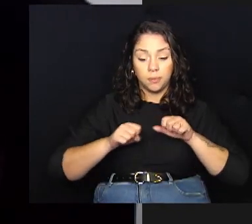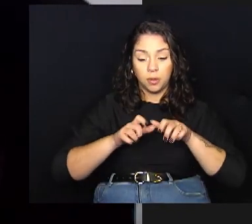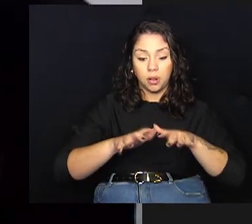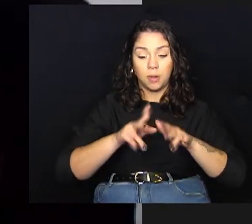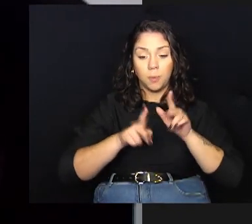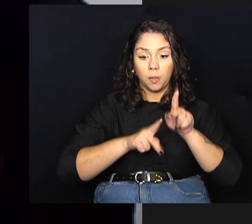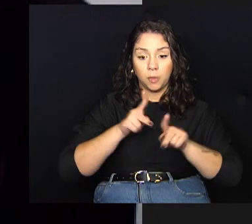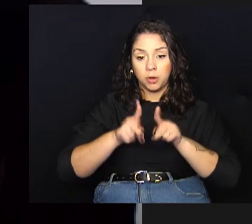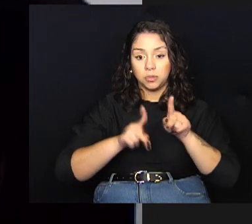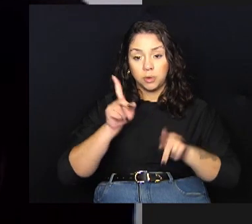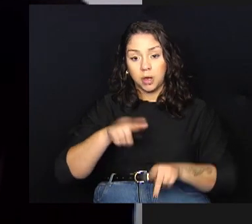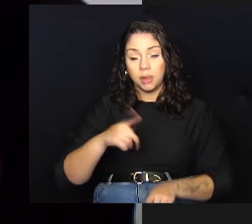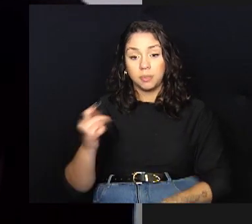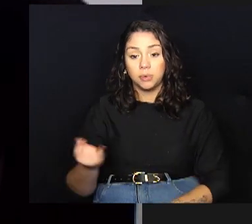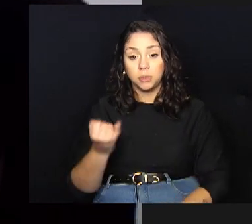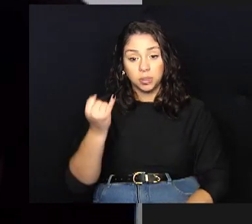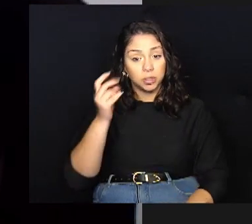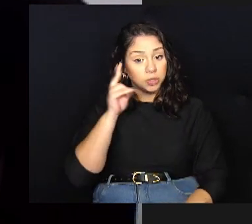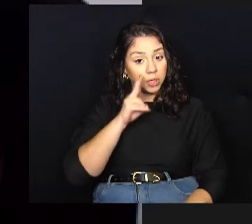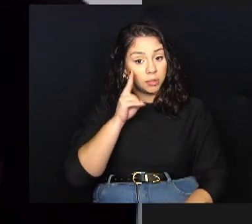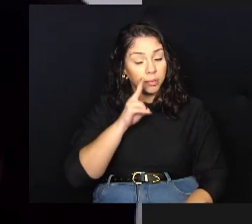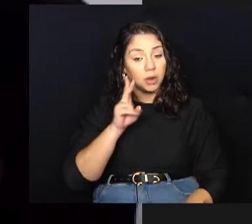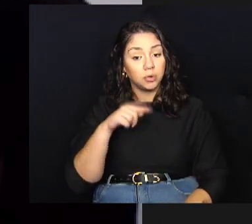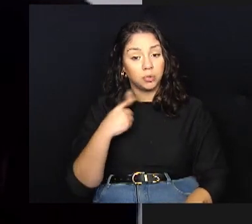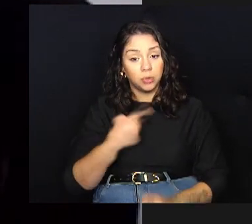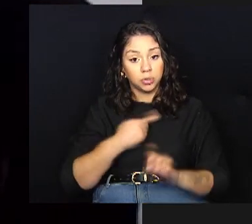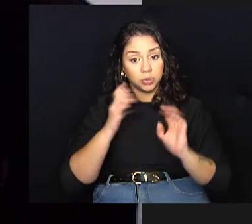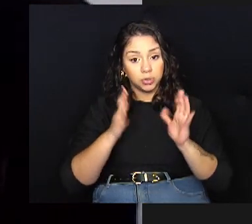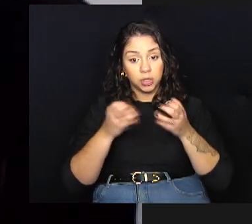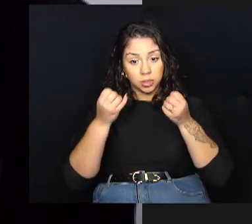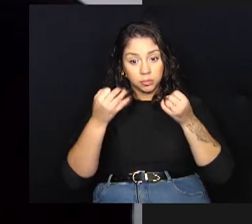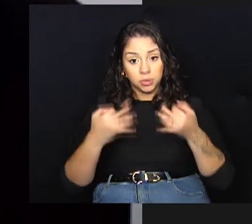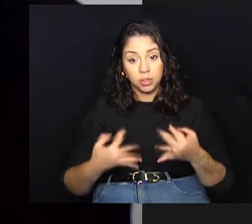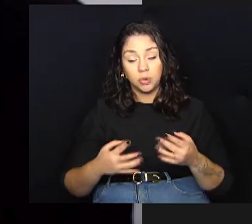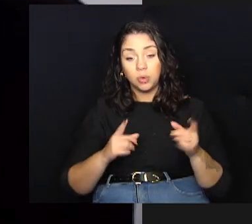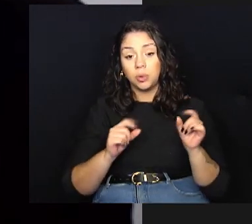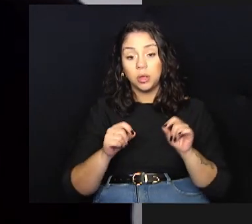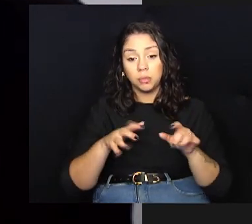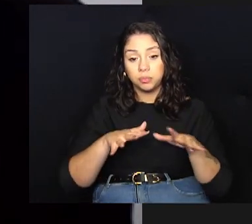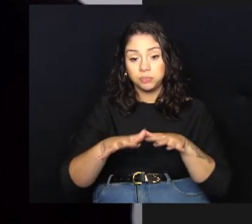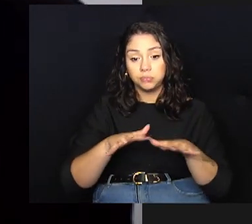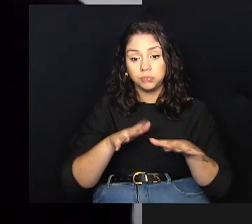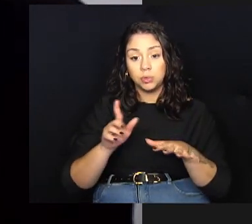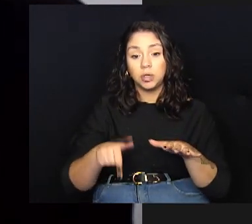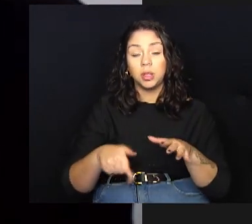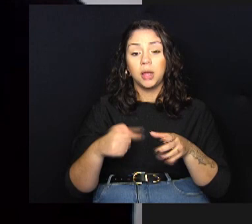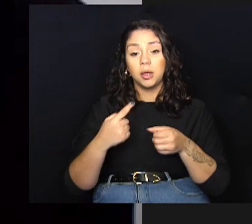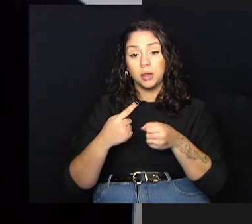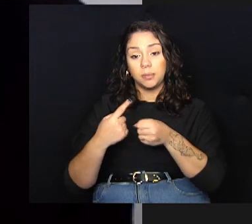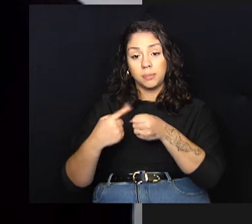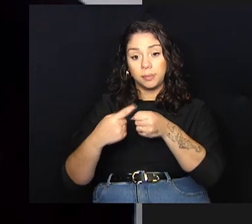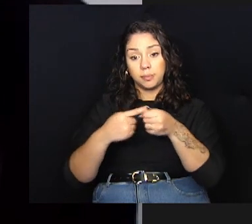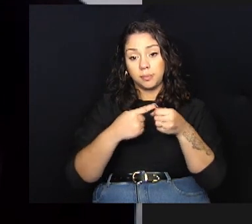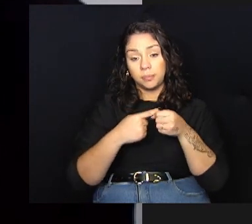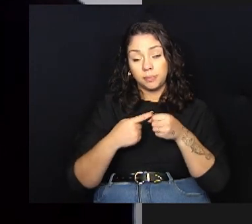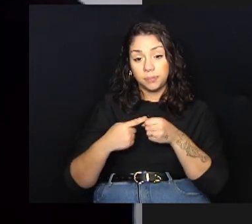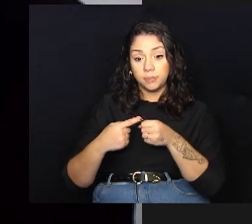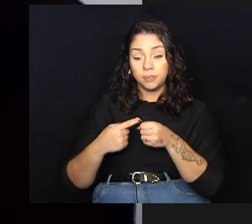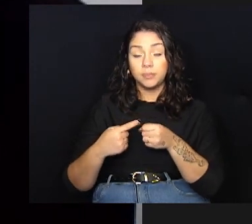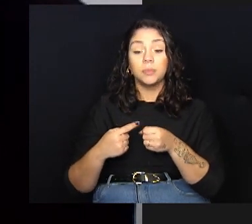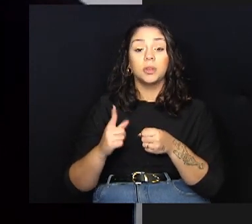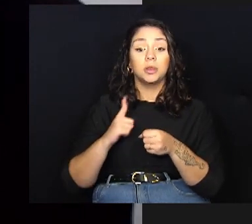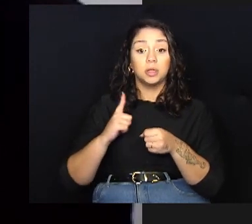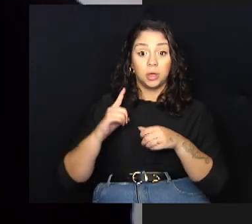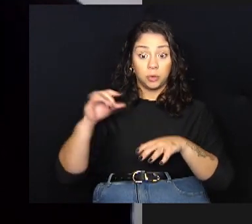é importante lembrar conforme a gente falou né Essa dinâmica Metropolitana Então a gente tem o centro